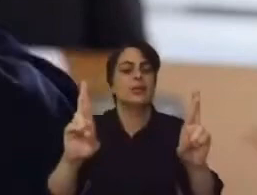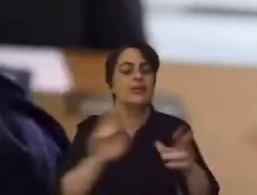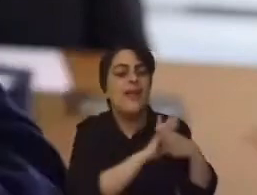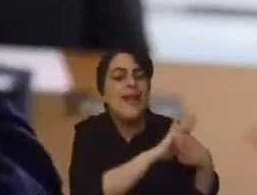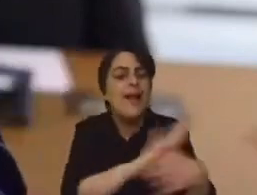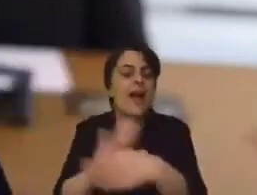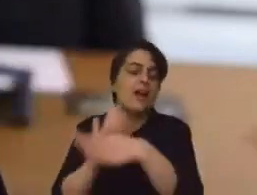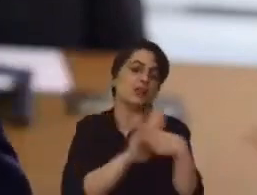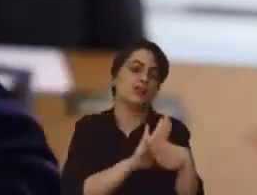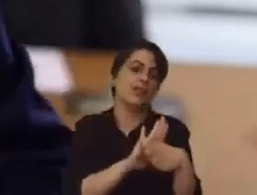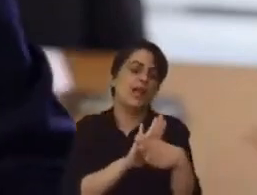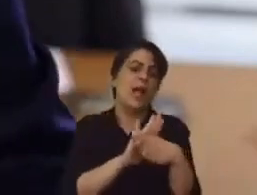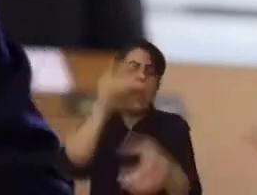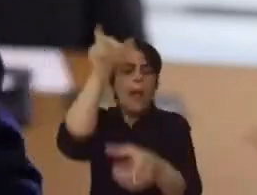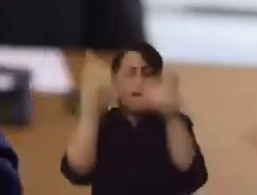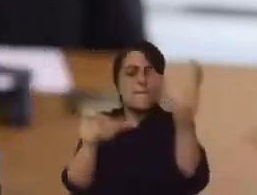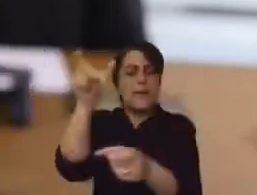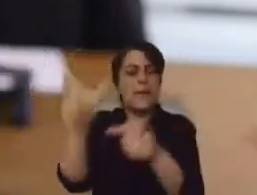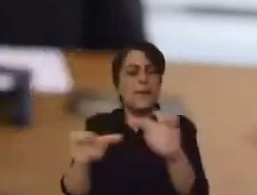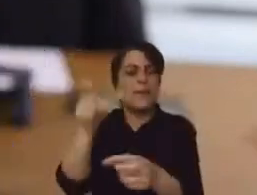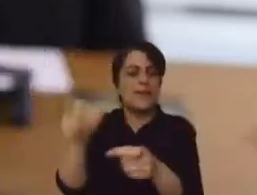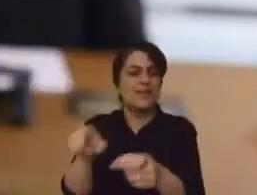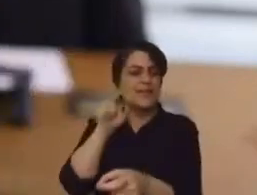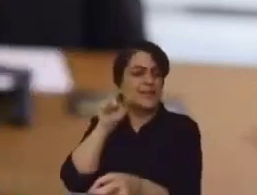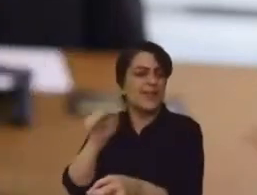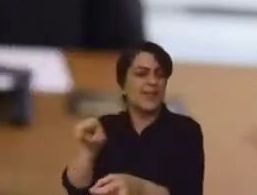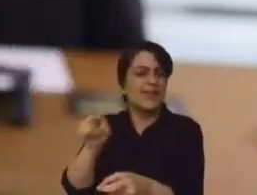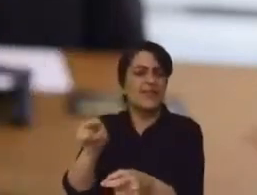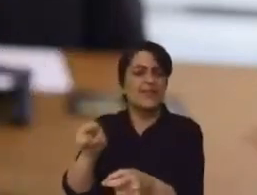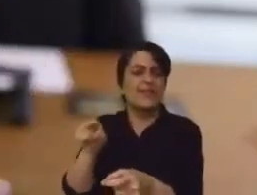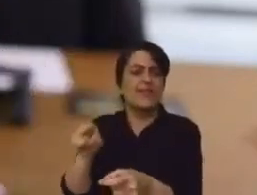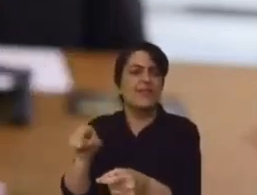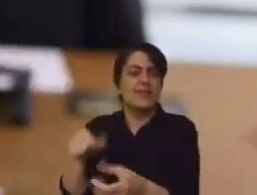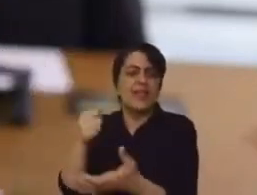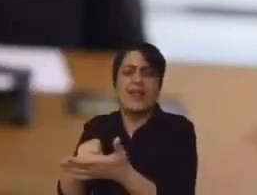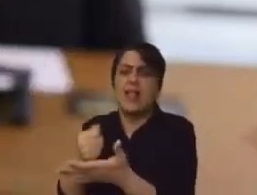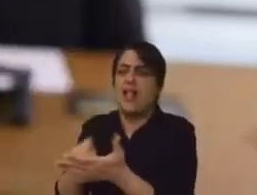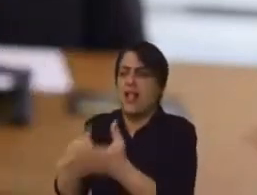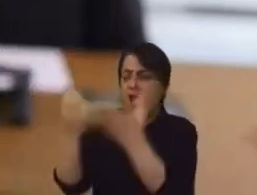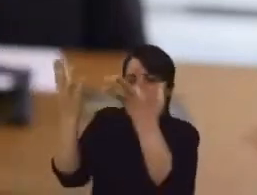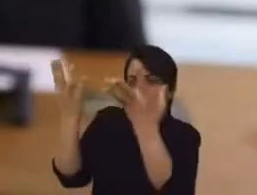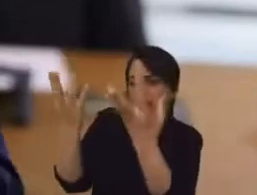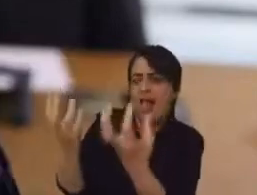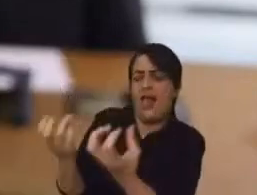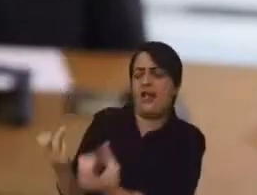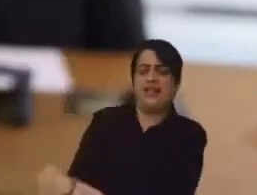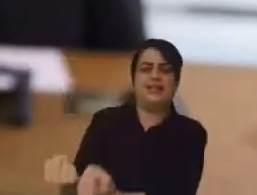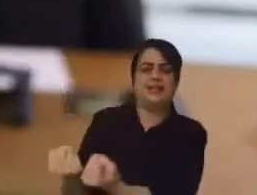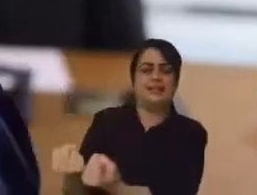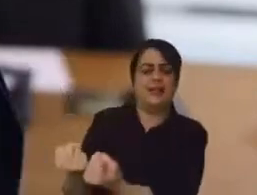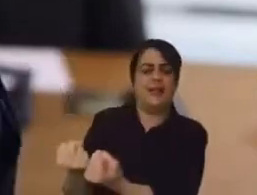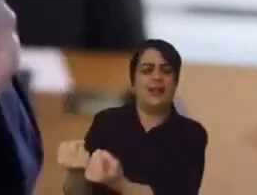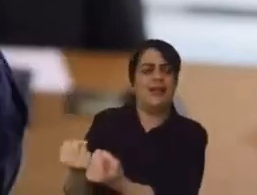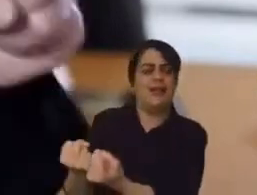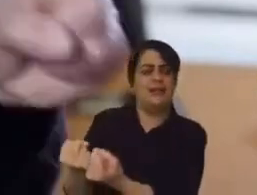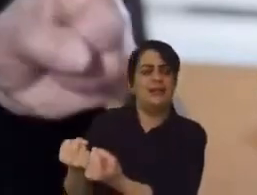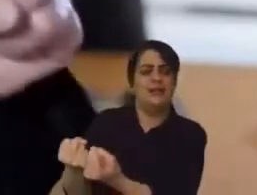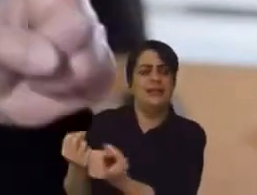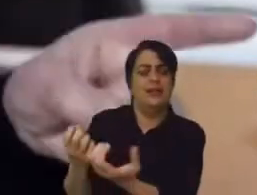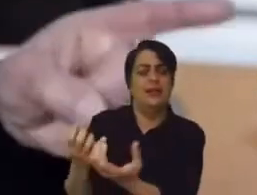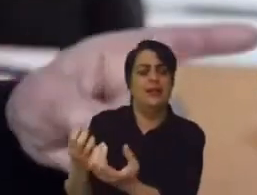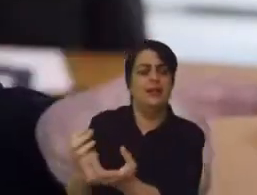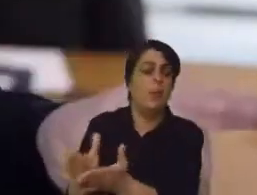que estão sendo induzidas a aceitarem migalhas de que tem jeito o mundo. E uma das formas é a